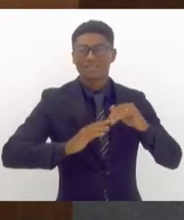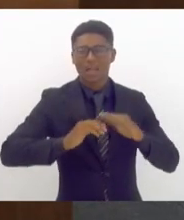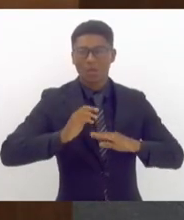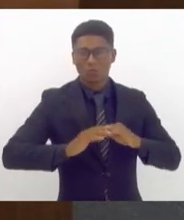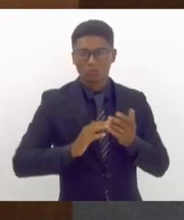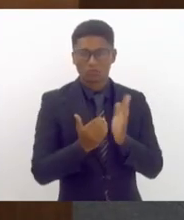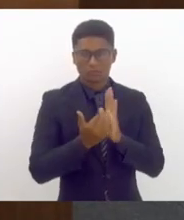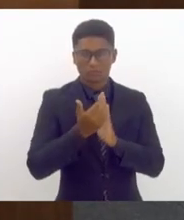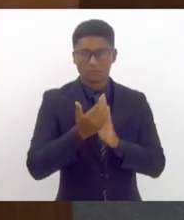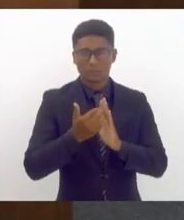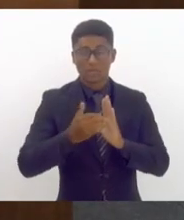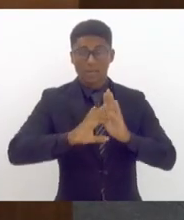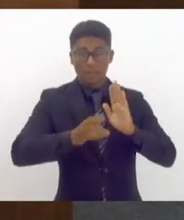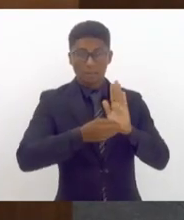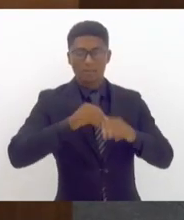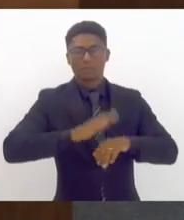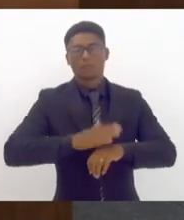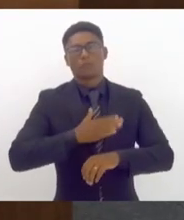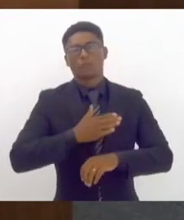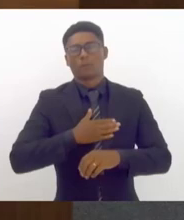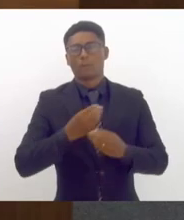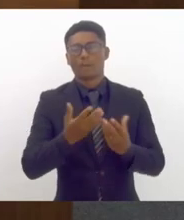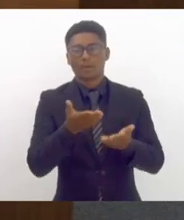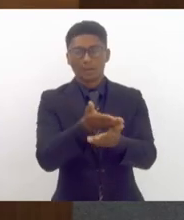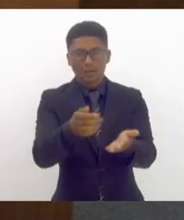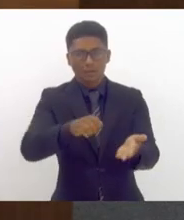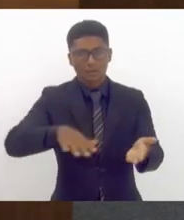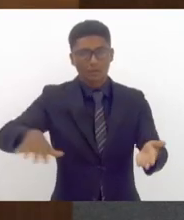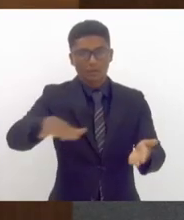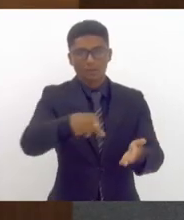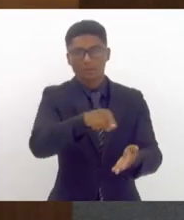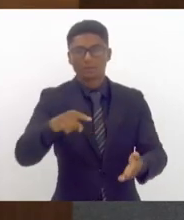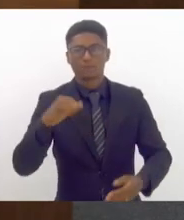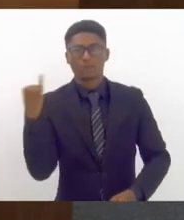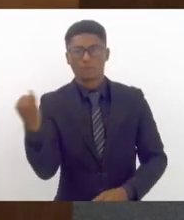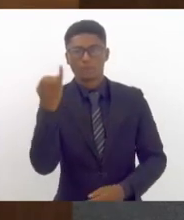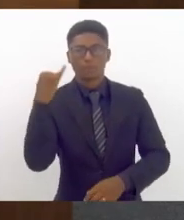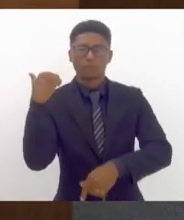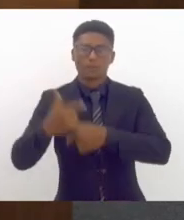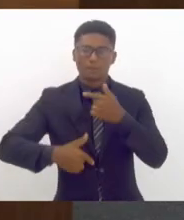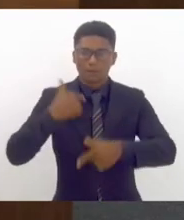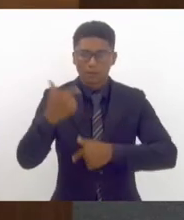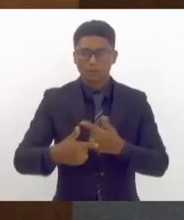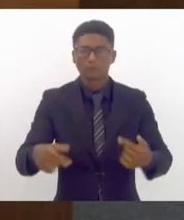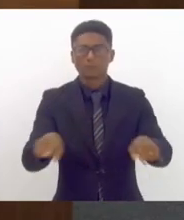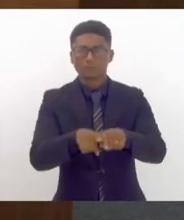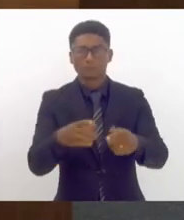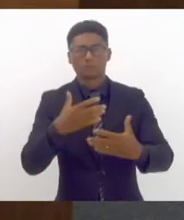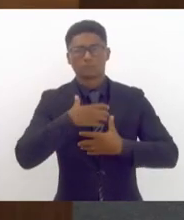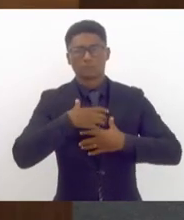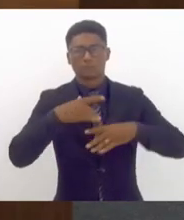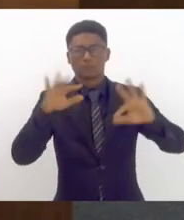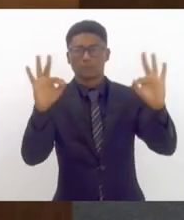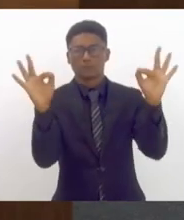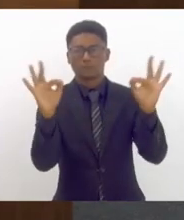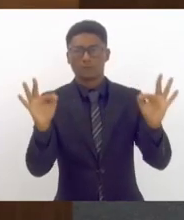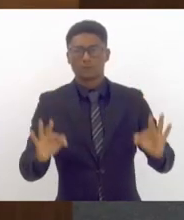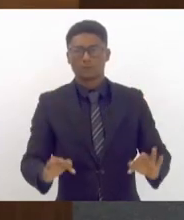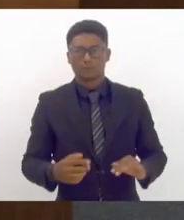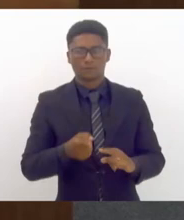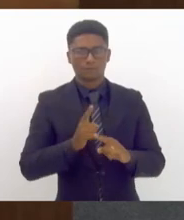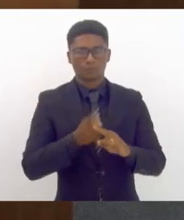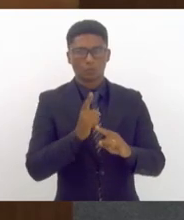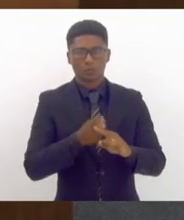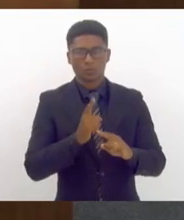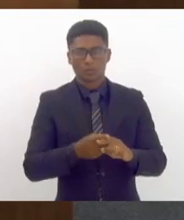categoria que precisa ser valorizada, que cumpre um papel fundamental. E eu fico feliz de ter feito isso no